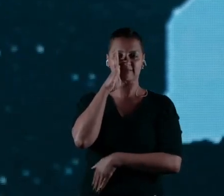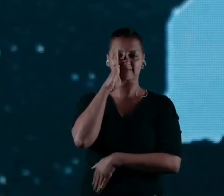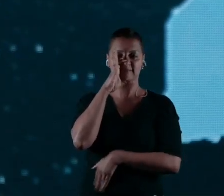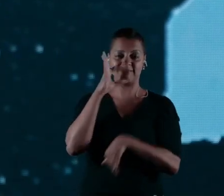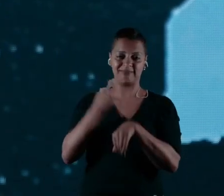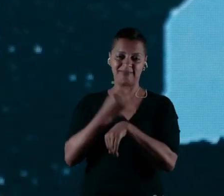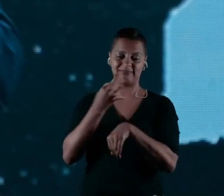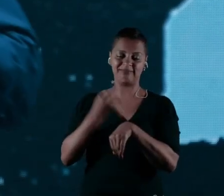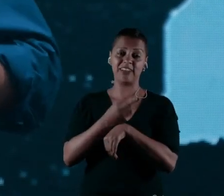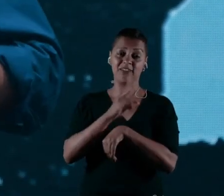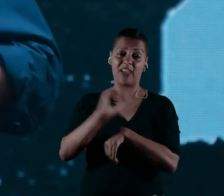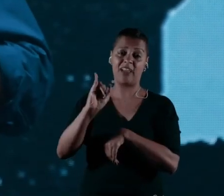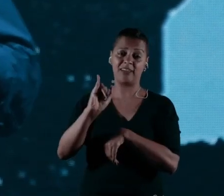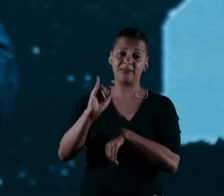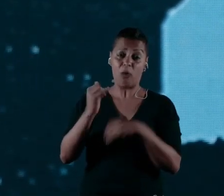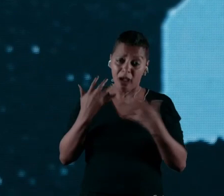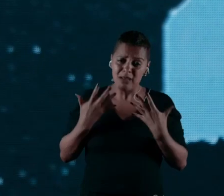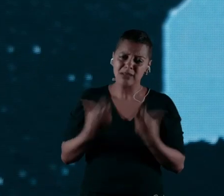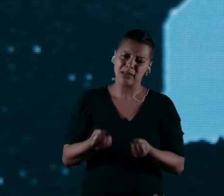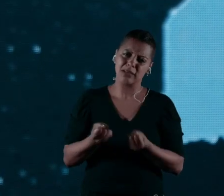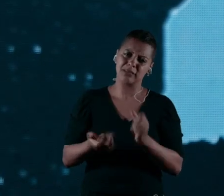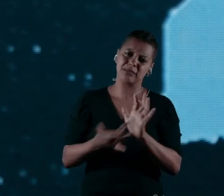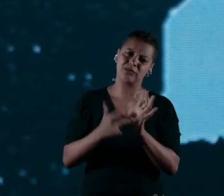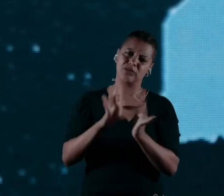Então abrace a verdade que é Jesus.